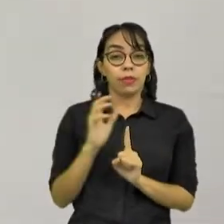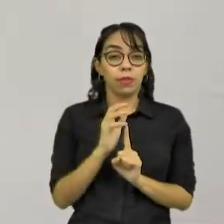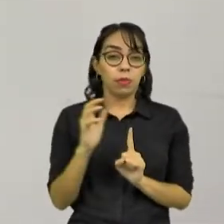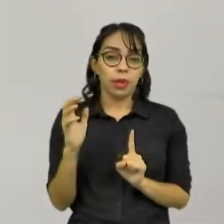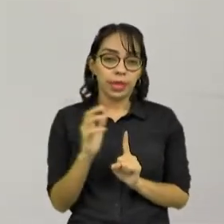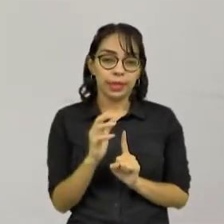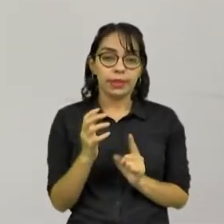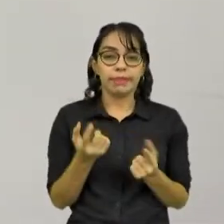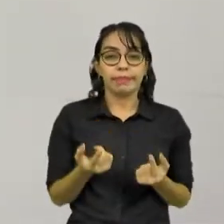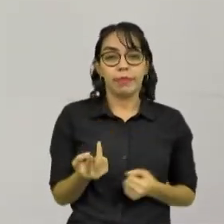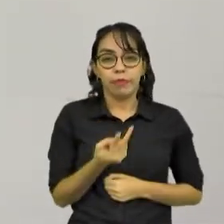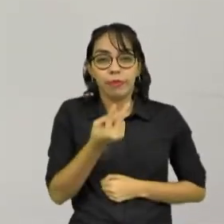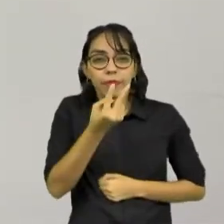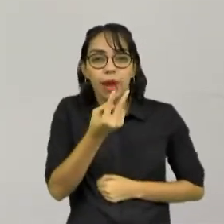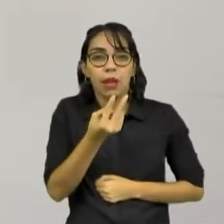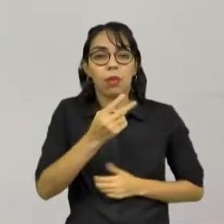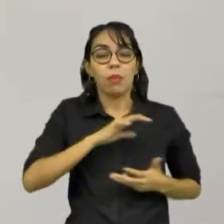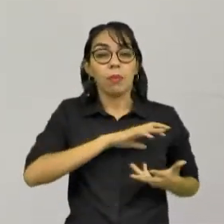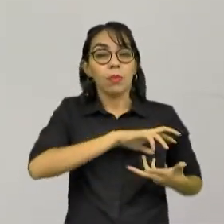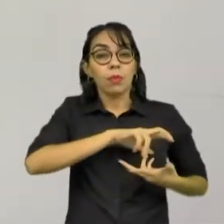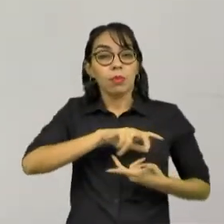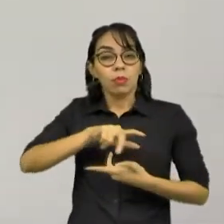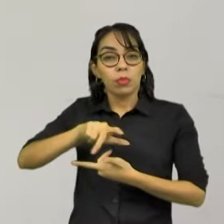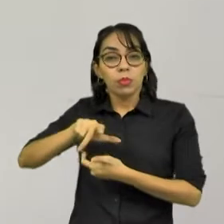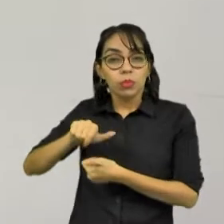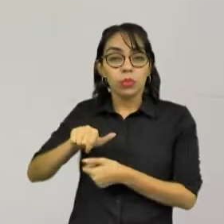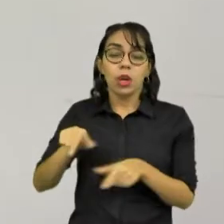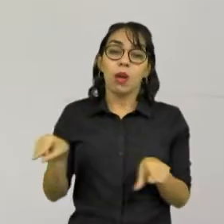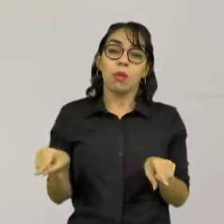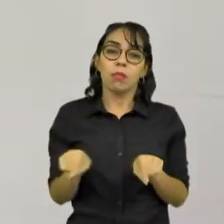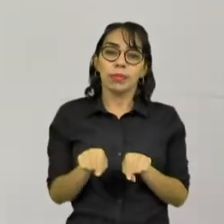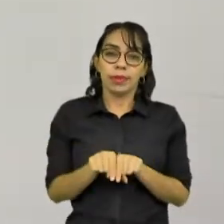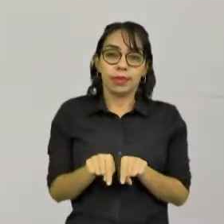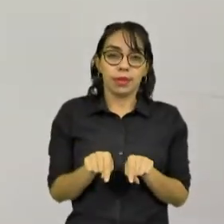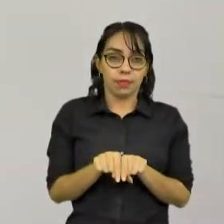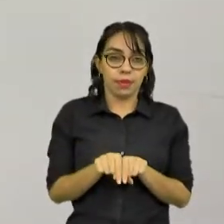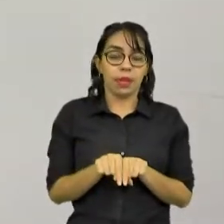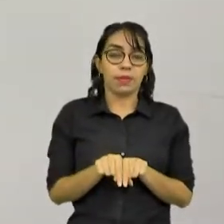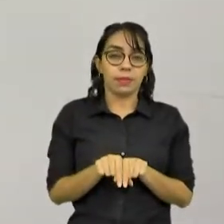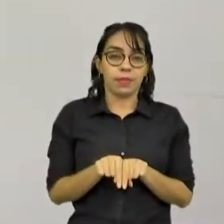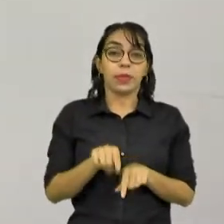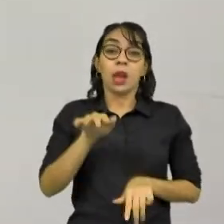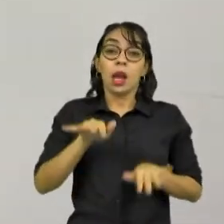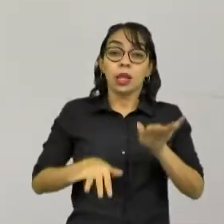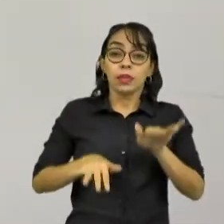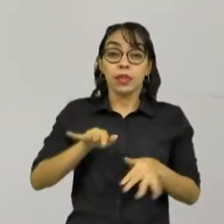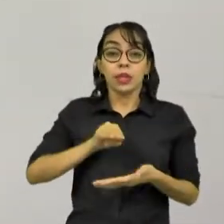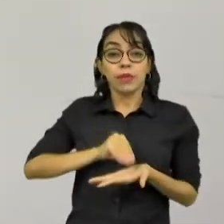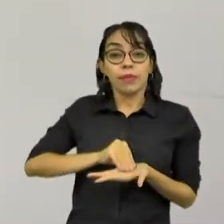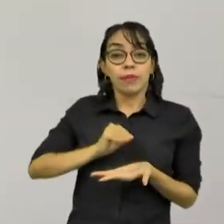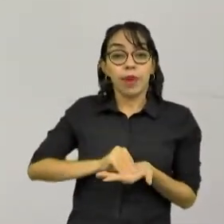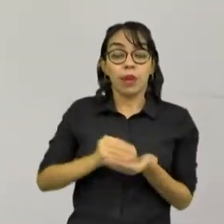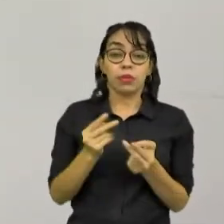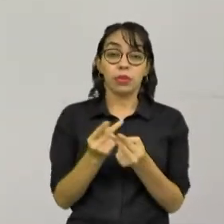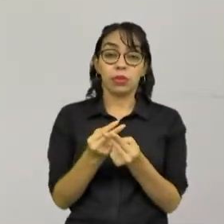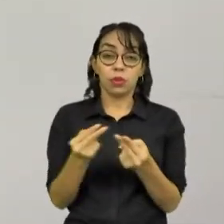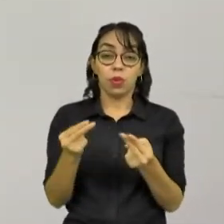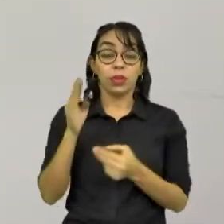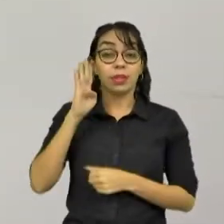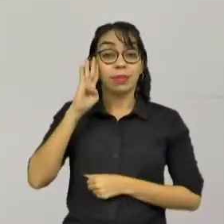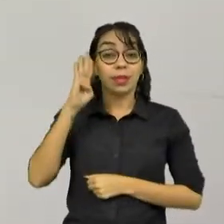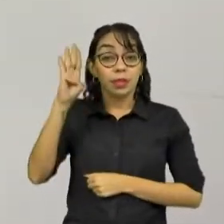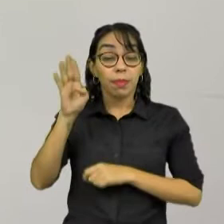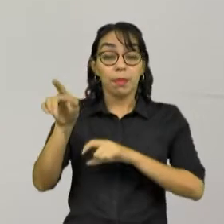preços no mercado mundial, como também a falta desses produtos, principalmente os agrícolas,